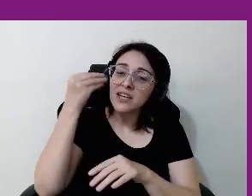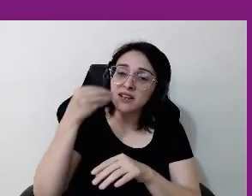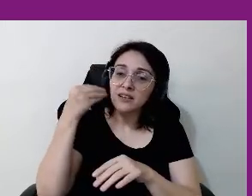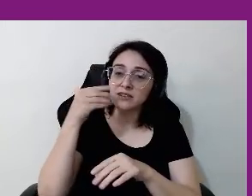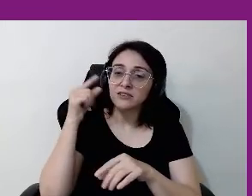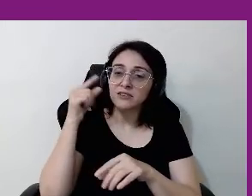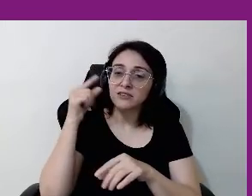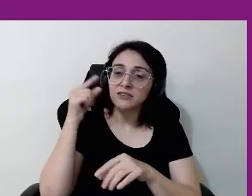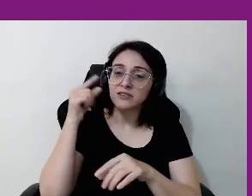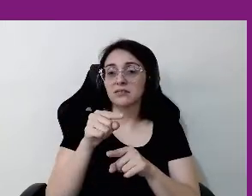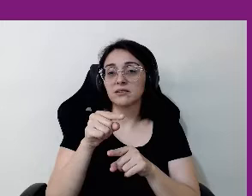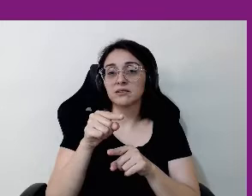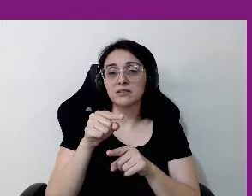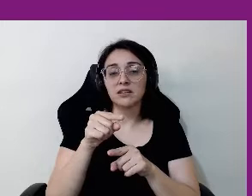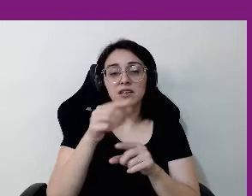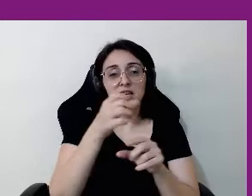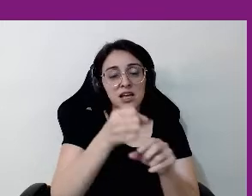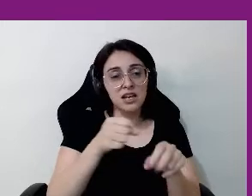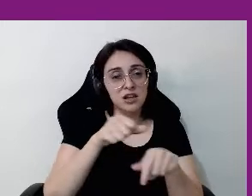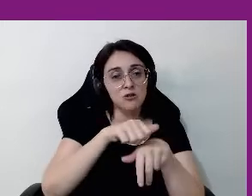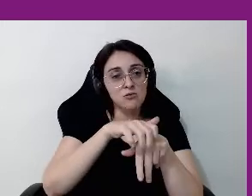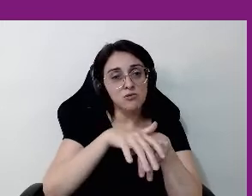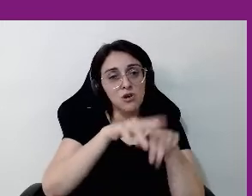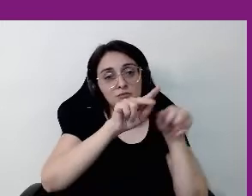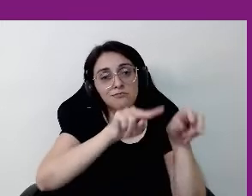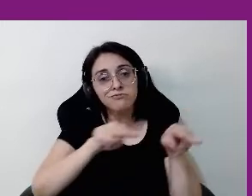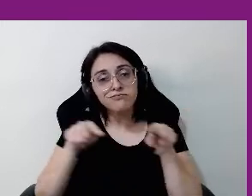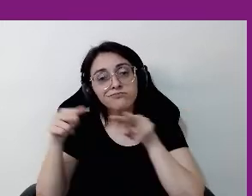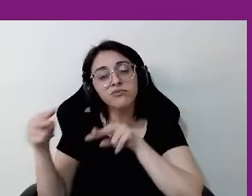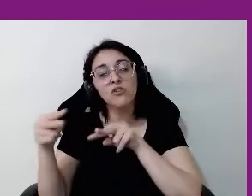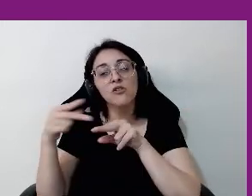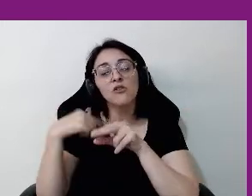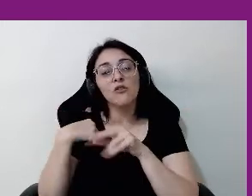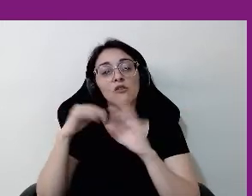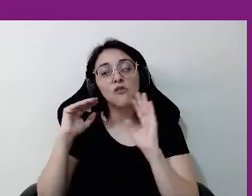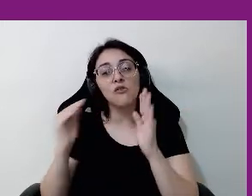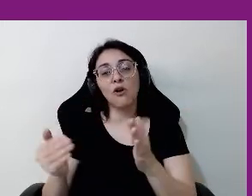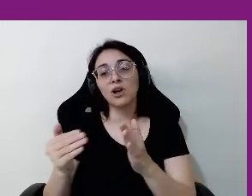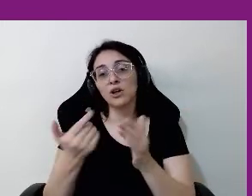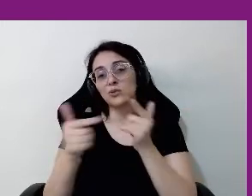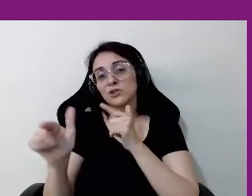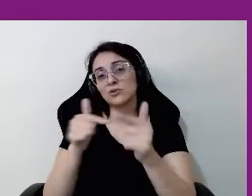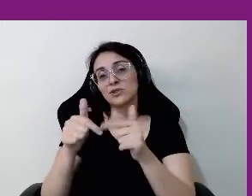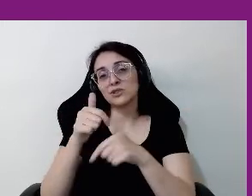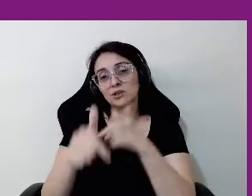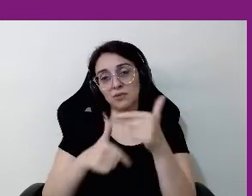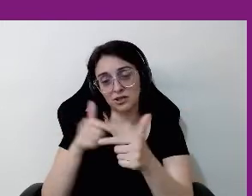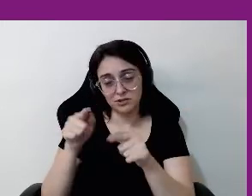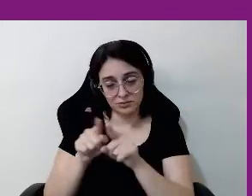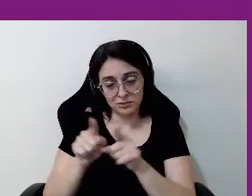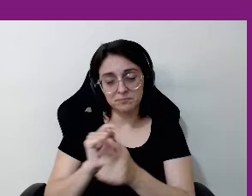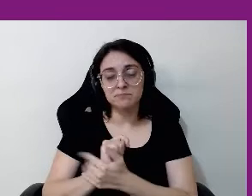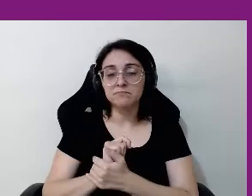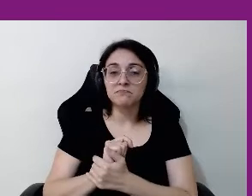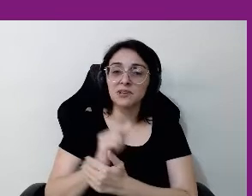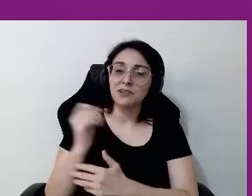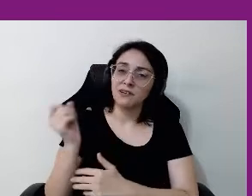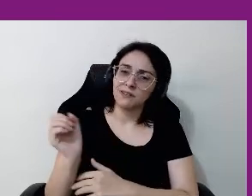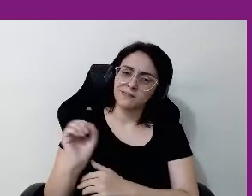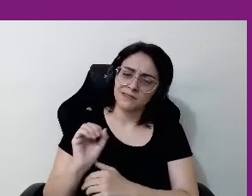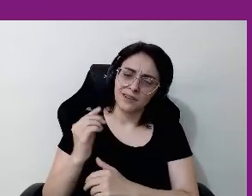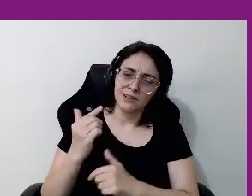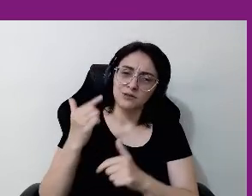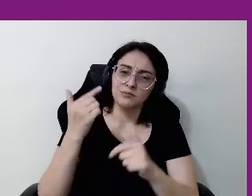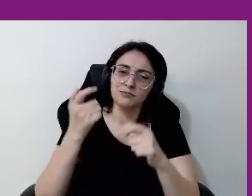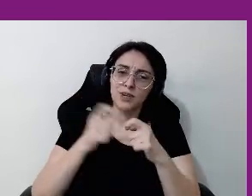experientes, tirando eles do ventilador, para que possam focar em muitas outras atividades. E é claro que os médicos